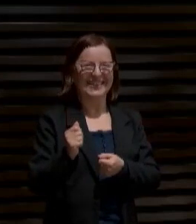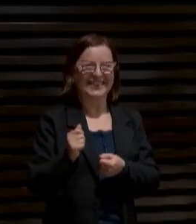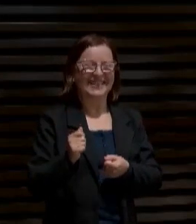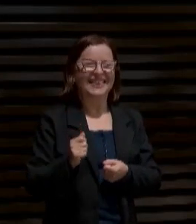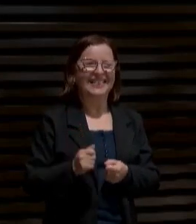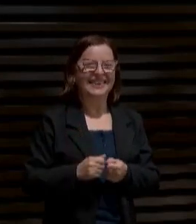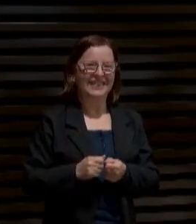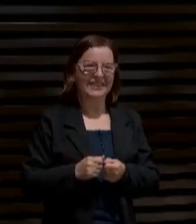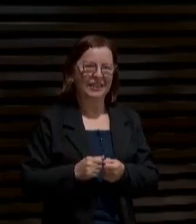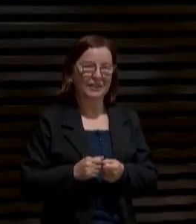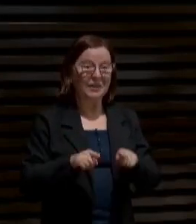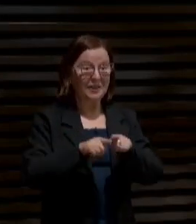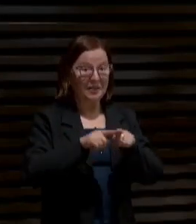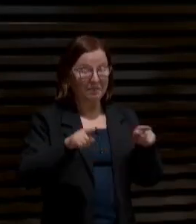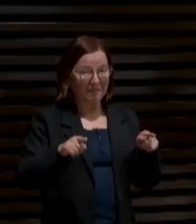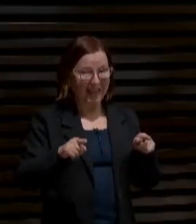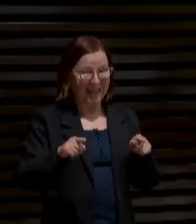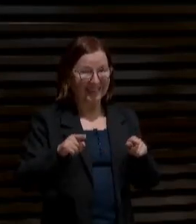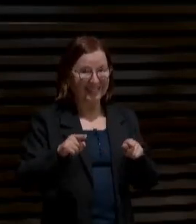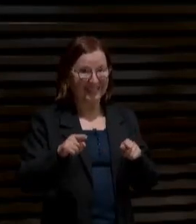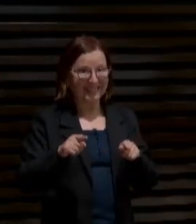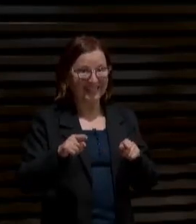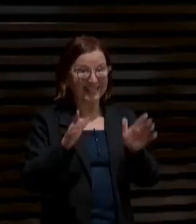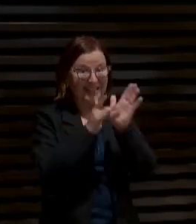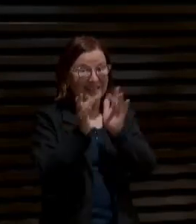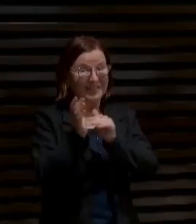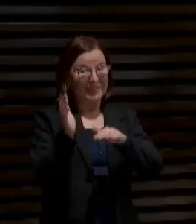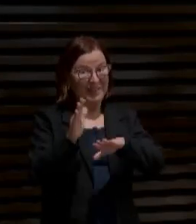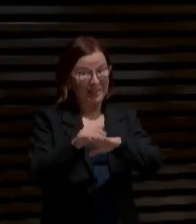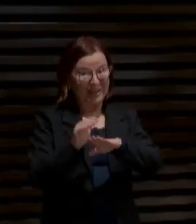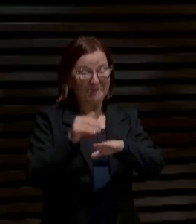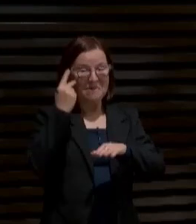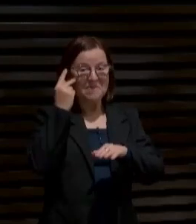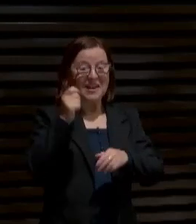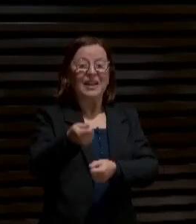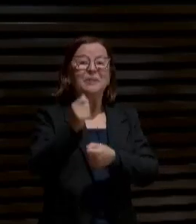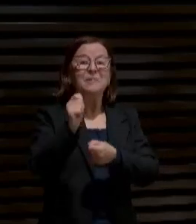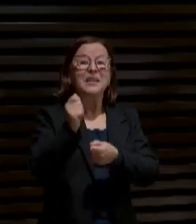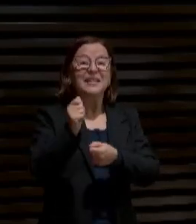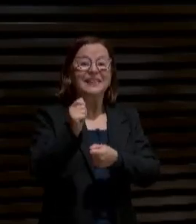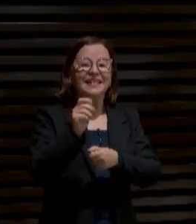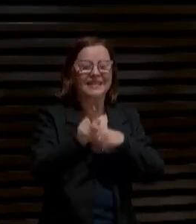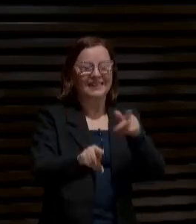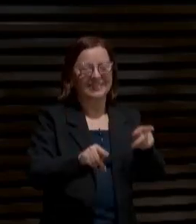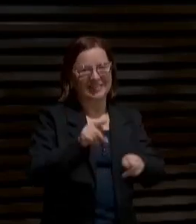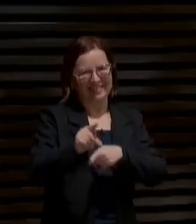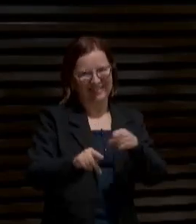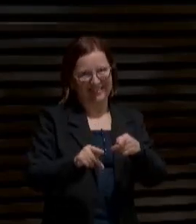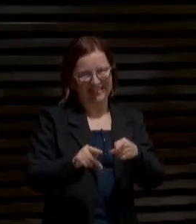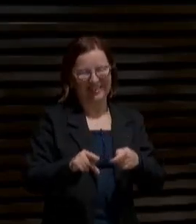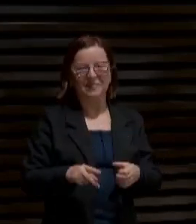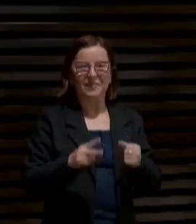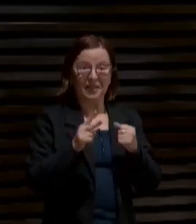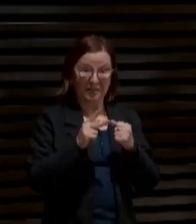pescador Mas ele foi convidado para o por Jesus para ser pescador de homens ele